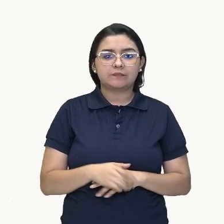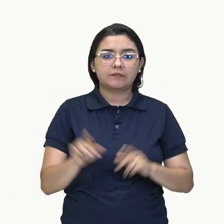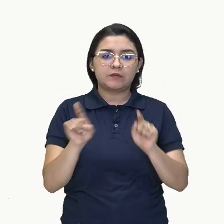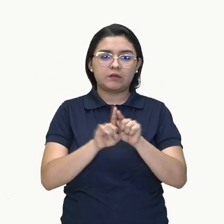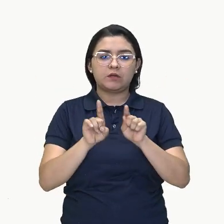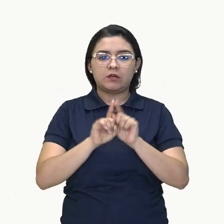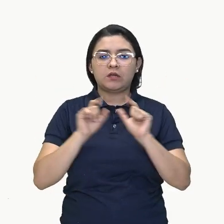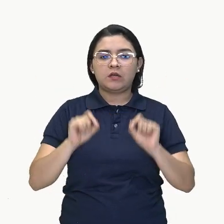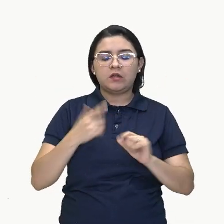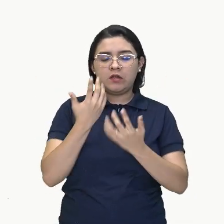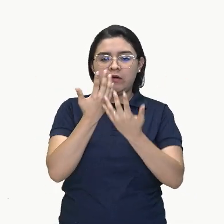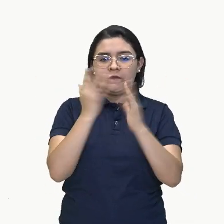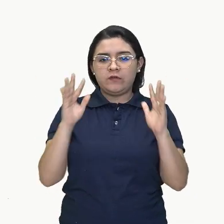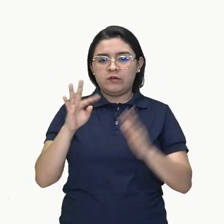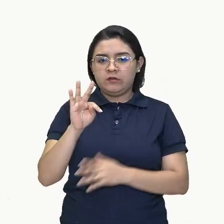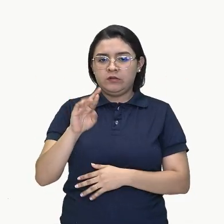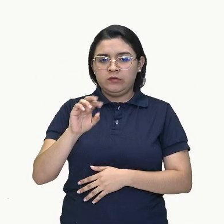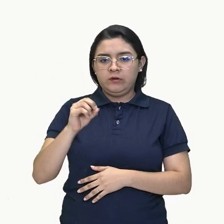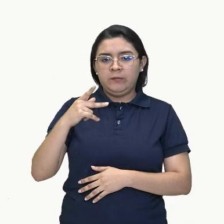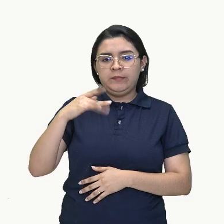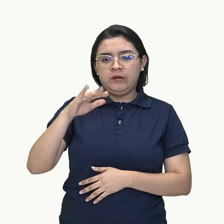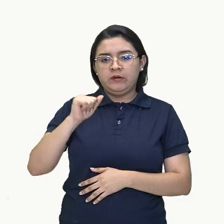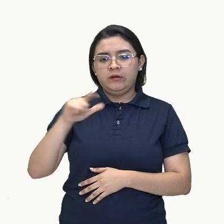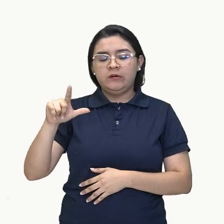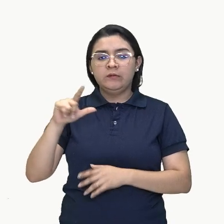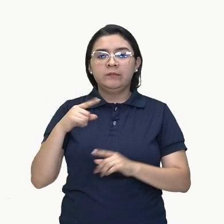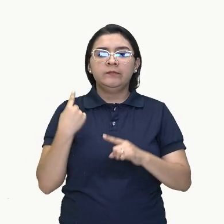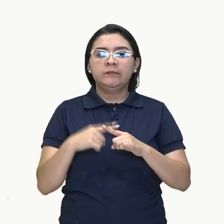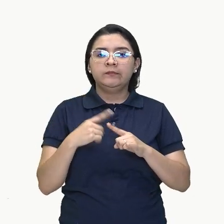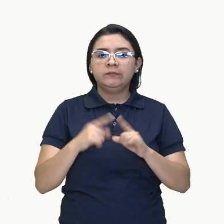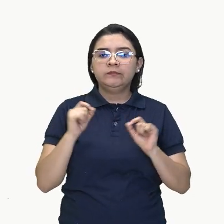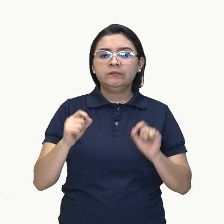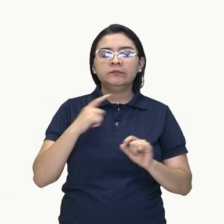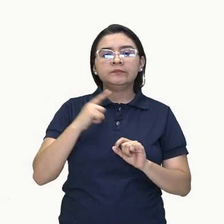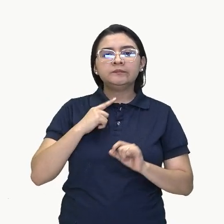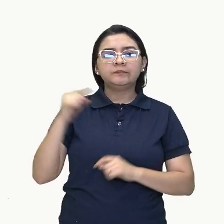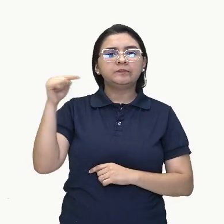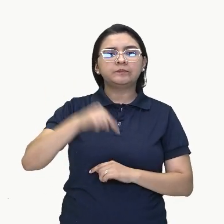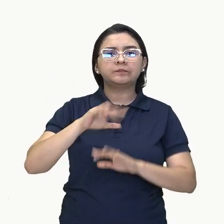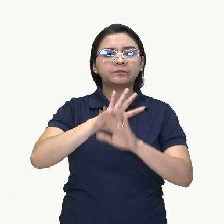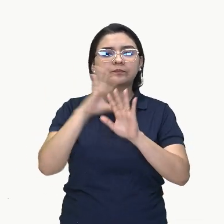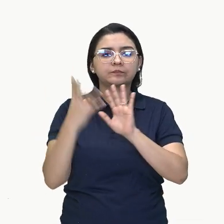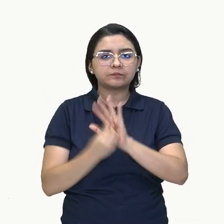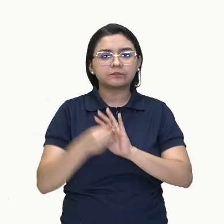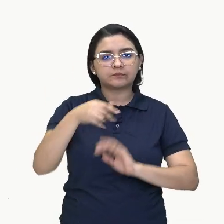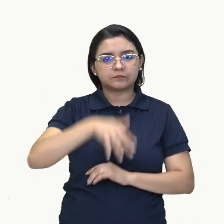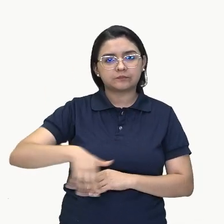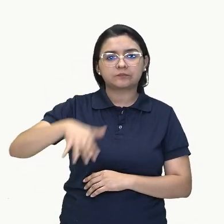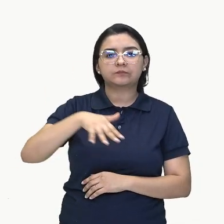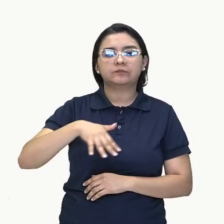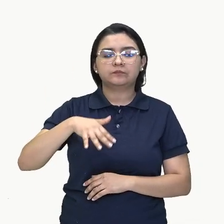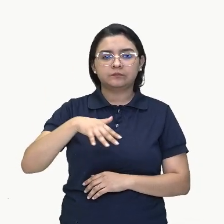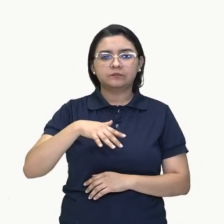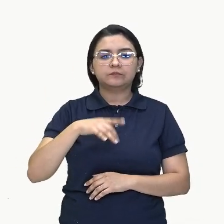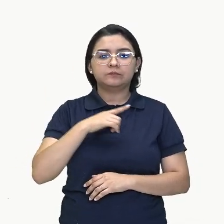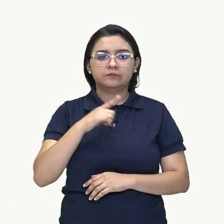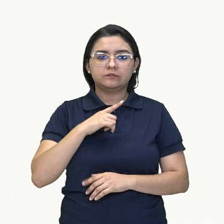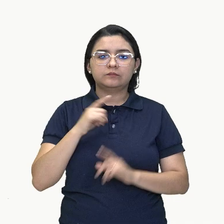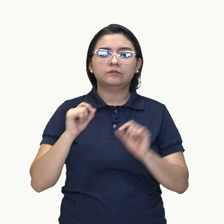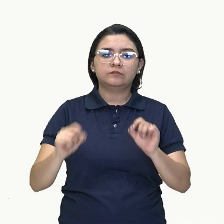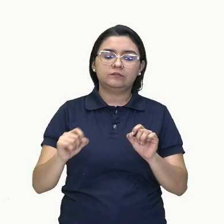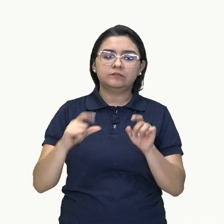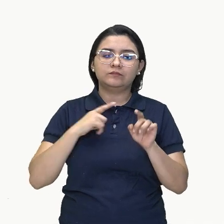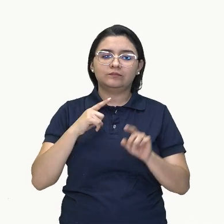pode chamar aqui de floresta tropical, pois nós estamos inseridos nessa região entre os trópicos,